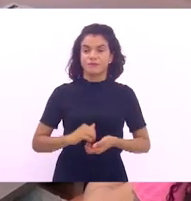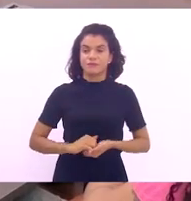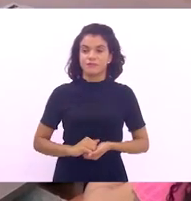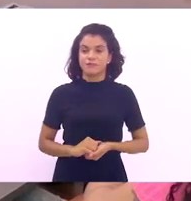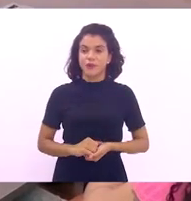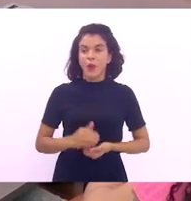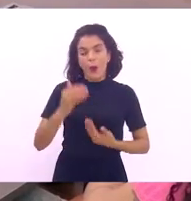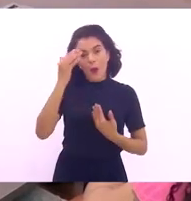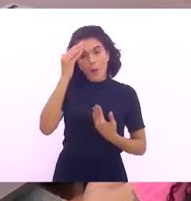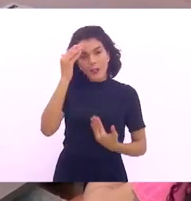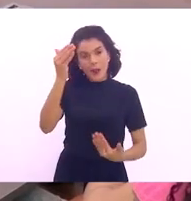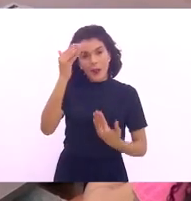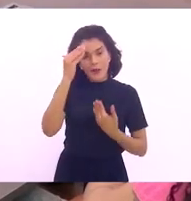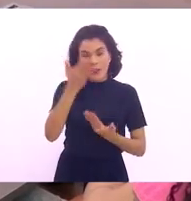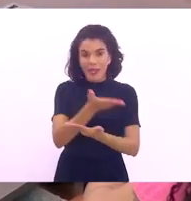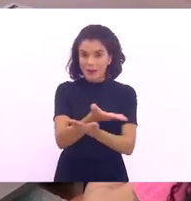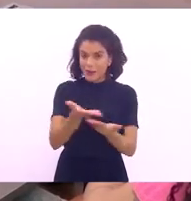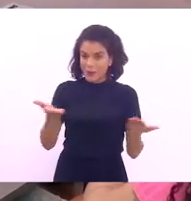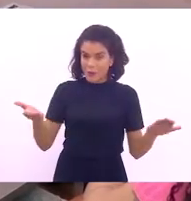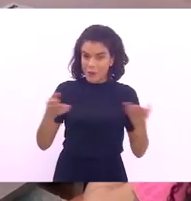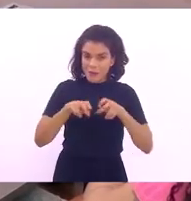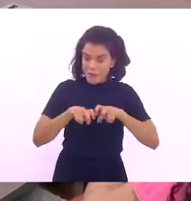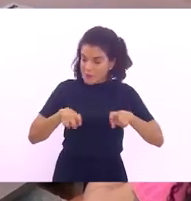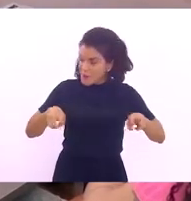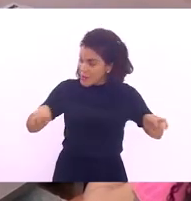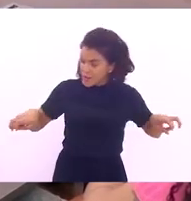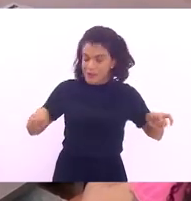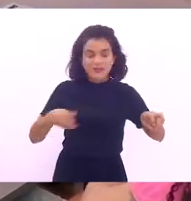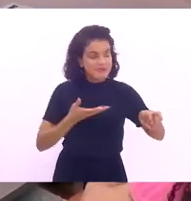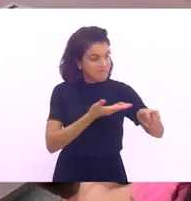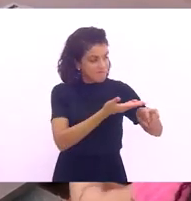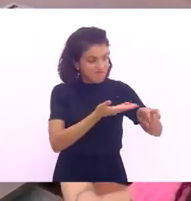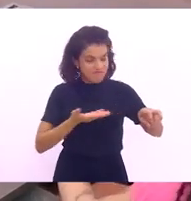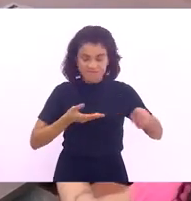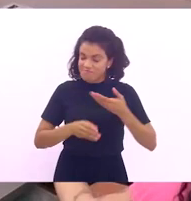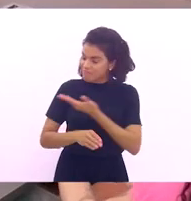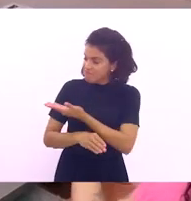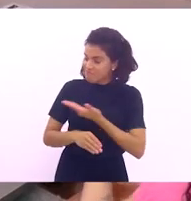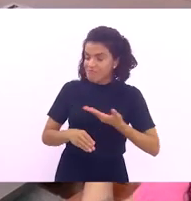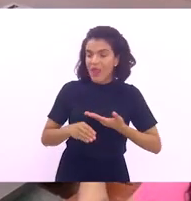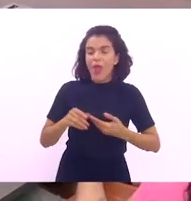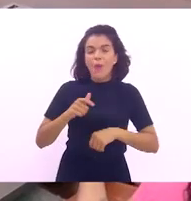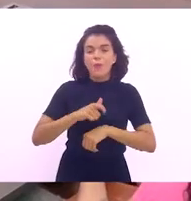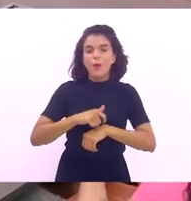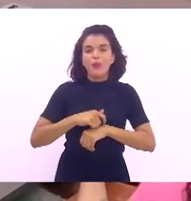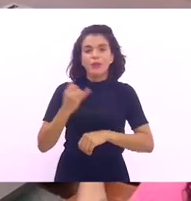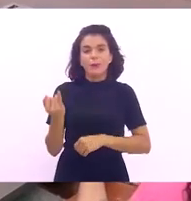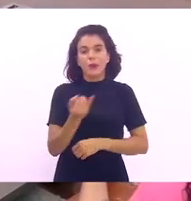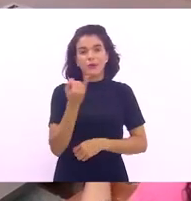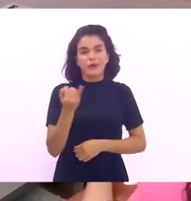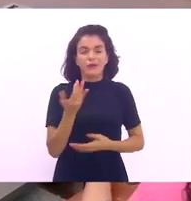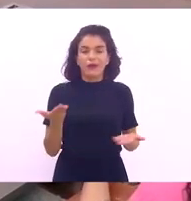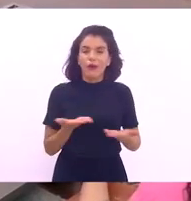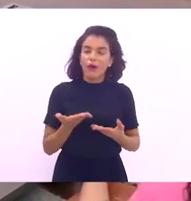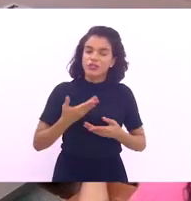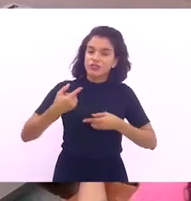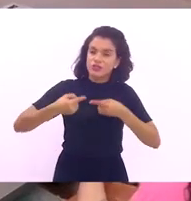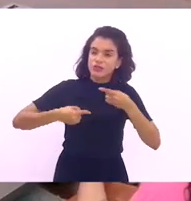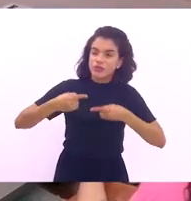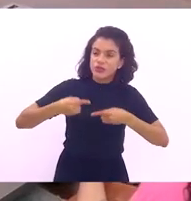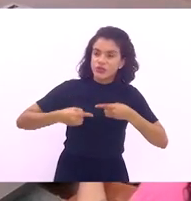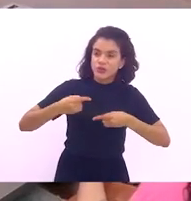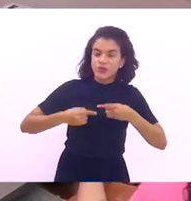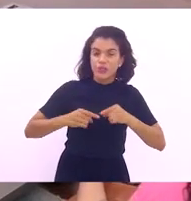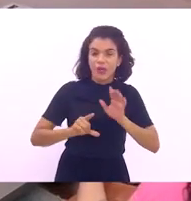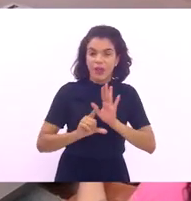obrigada obrigada a todos pela mesa pela presença eu acho que é um momento muito importante da gente estar discutindo né